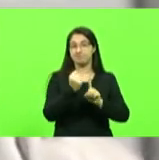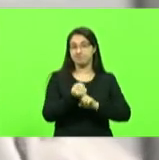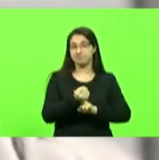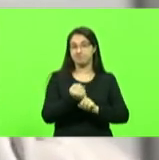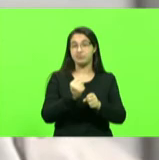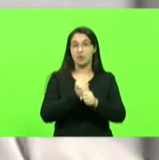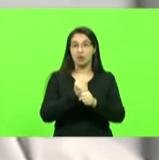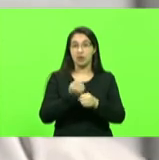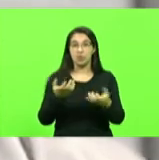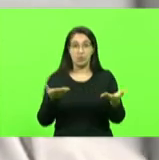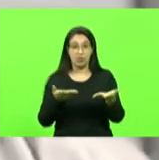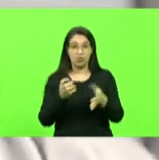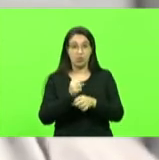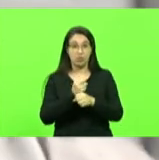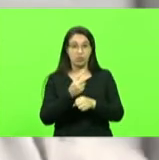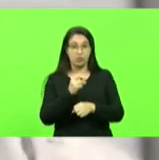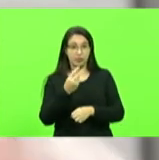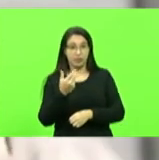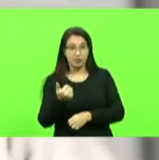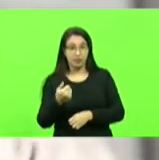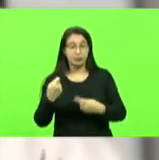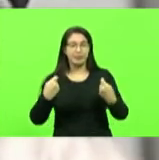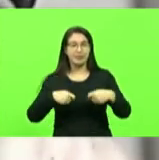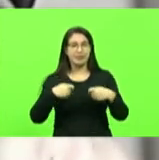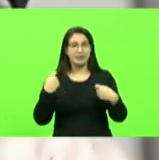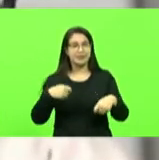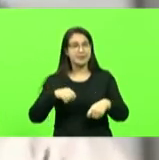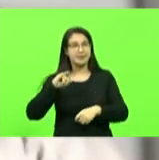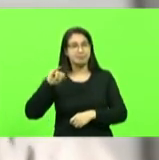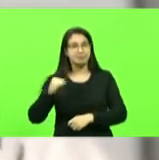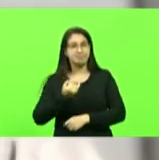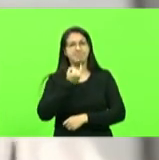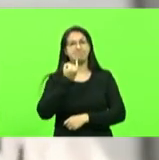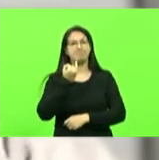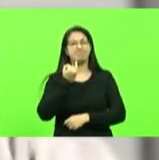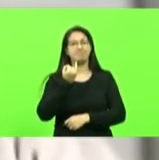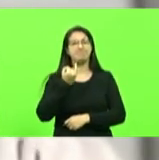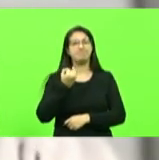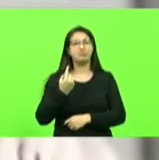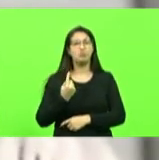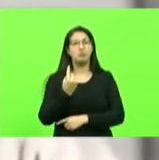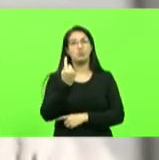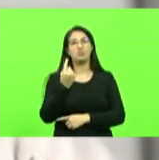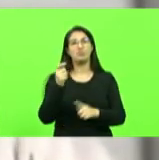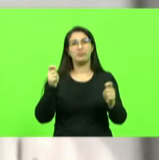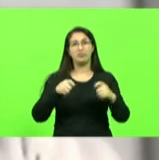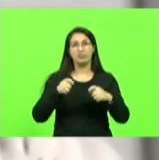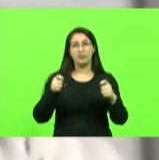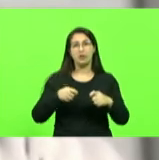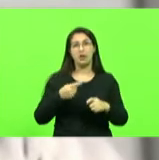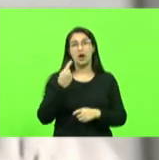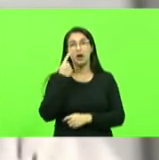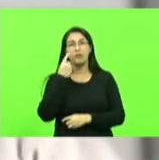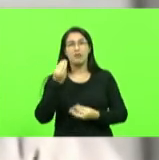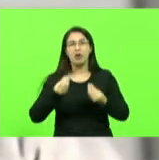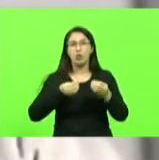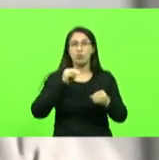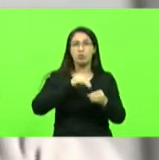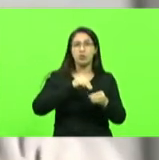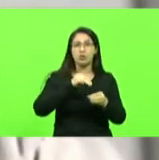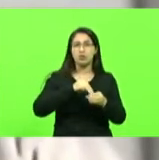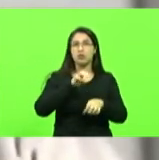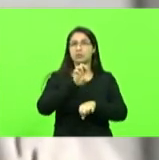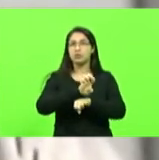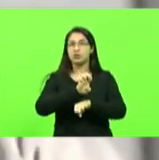assistência social, temos que aproveitar esse momento único para conferir nos municípios e no estado de